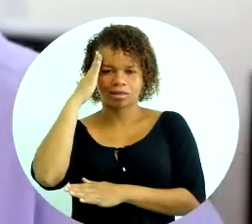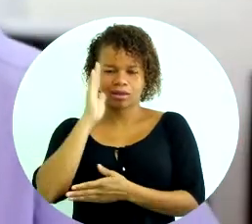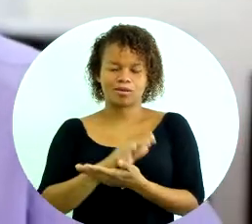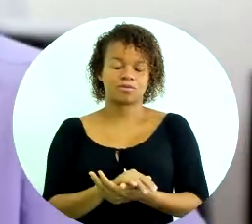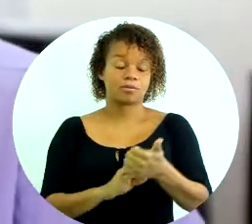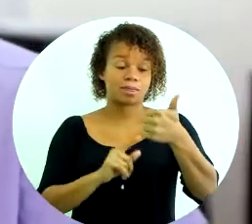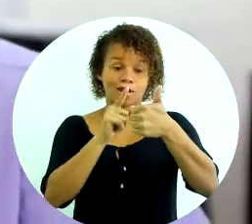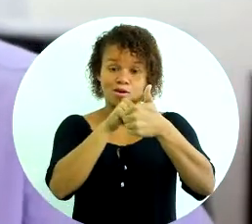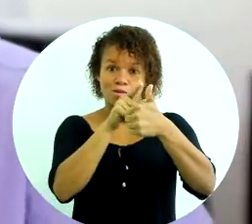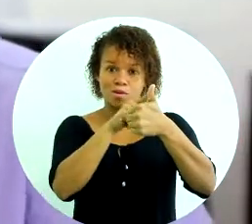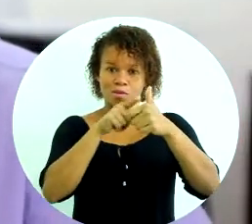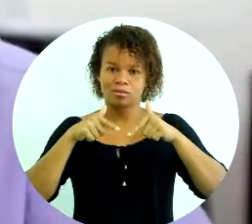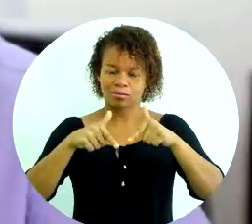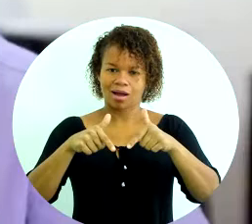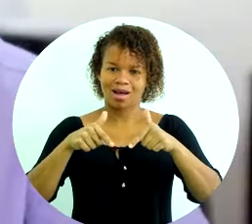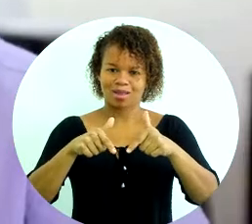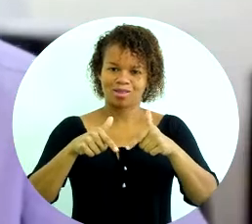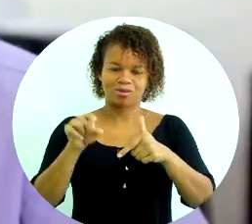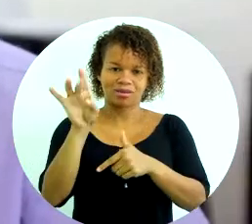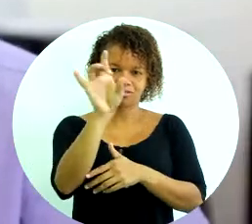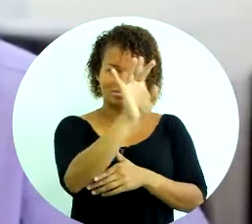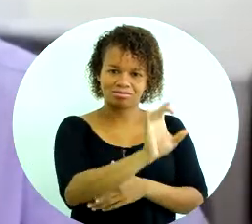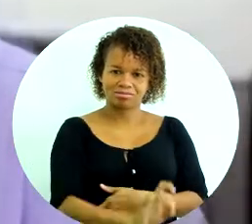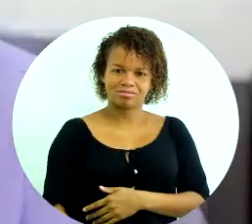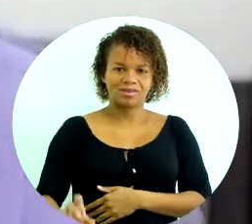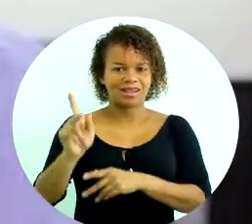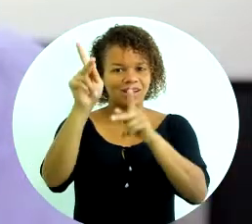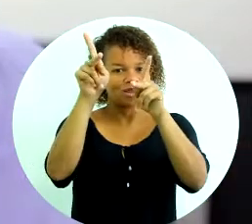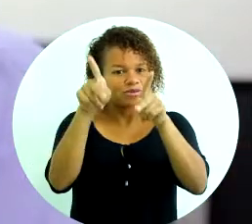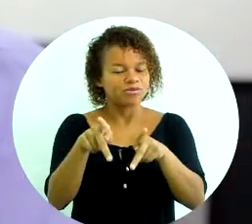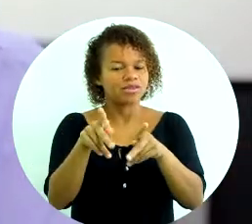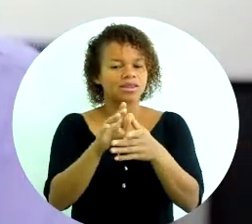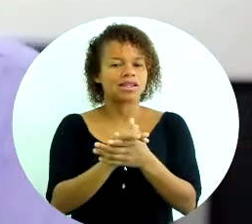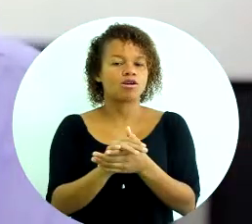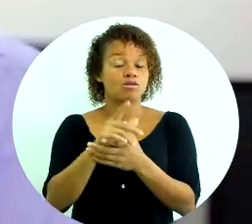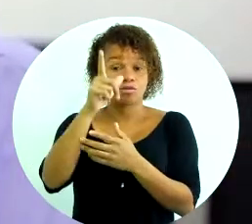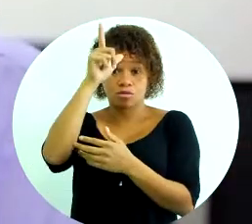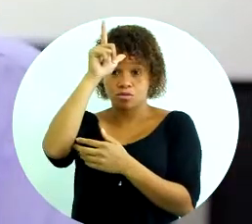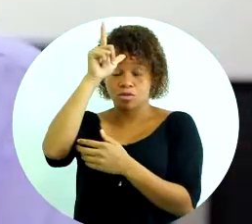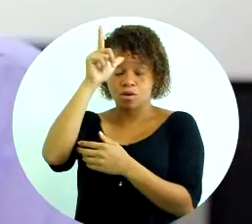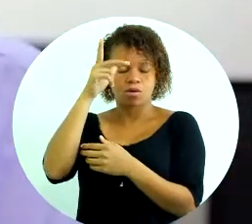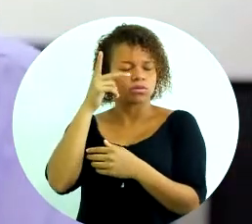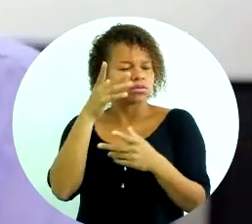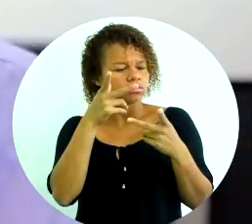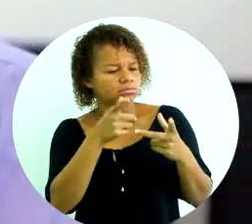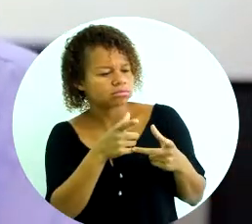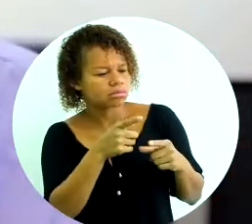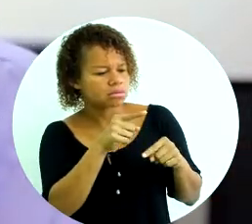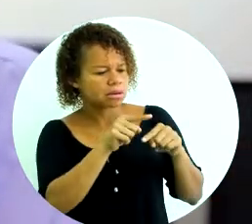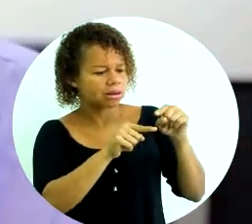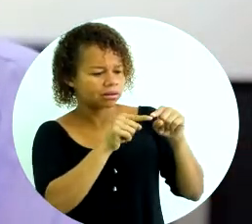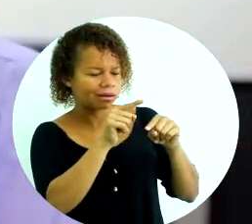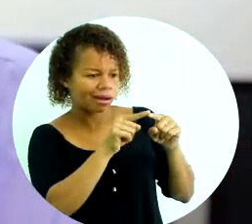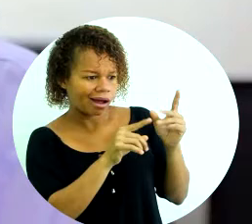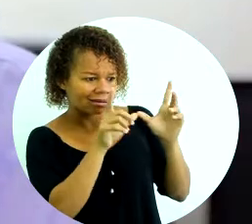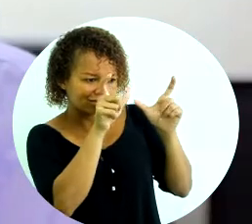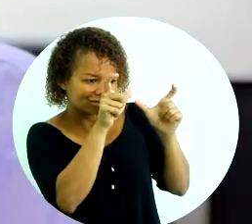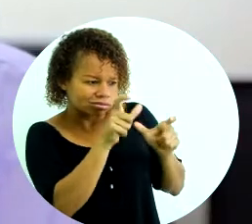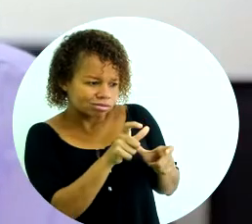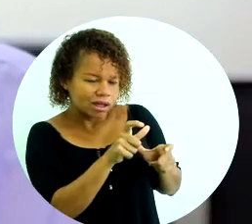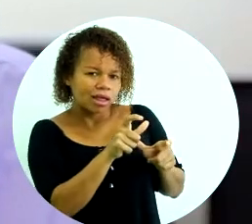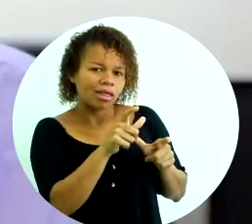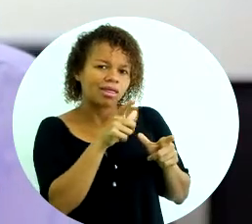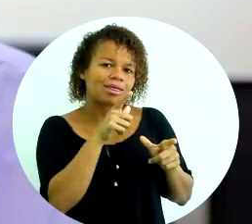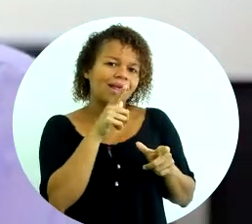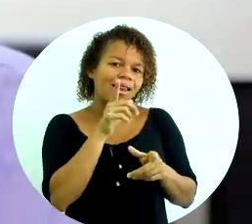compreender. O primeiro é o da luta de classes. Karl Marx, em sua abordagem sobre o materialismo, sua